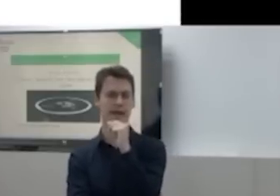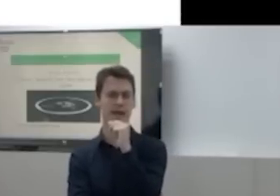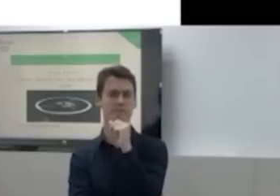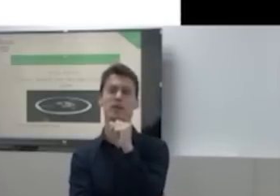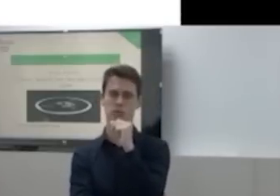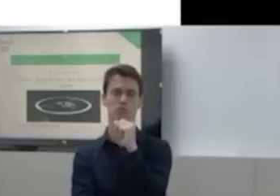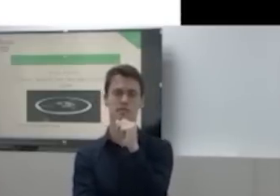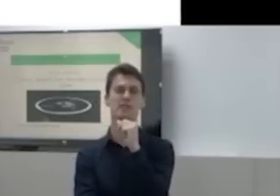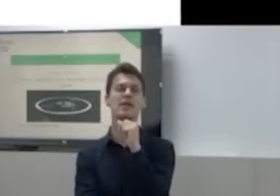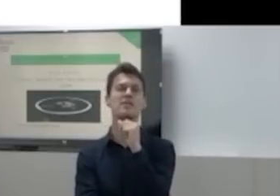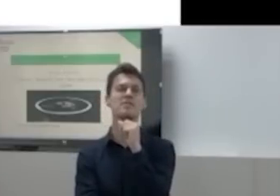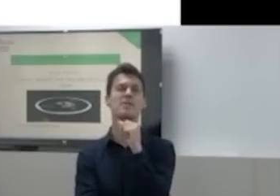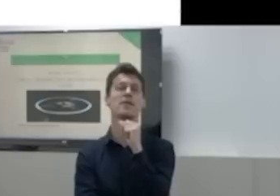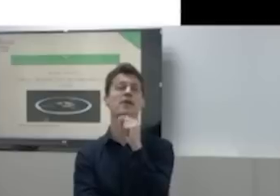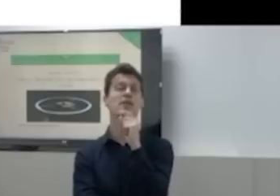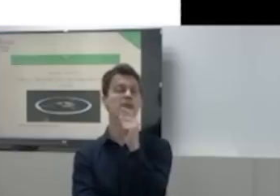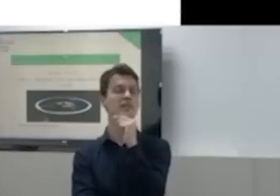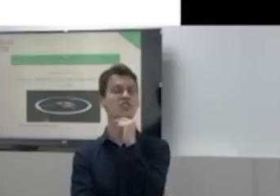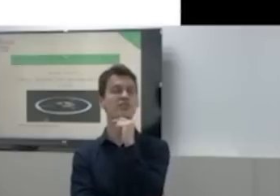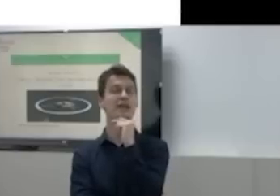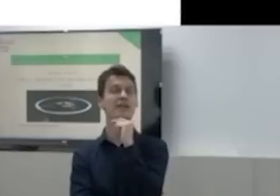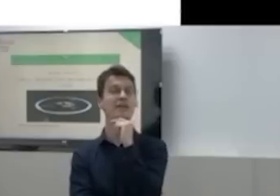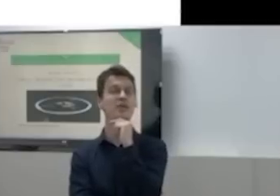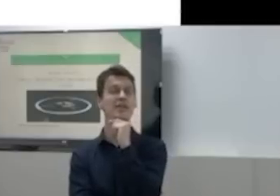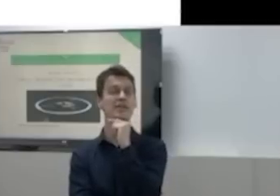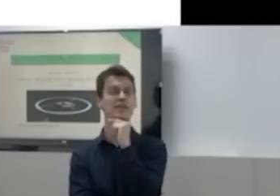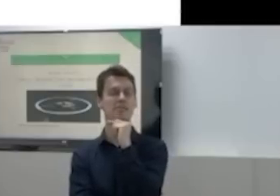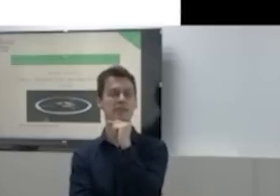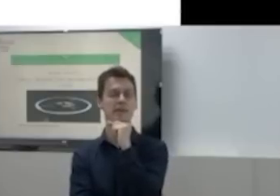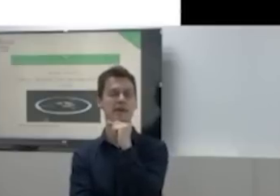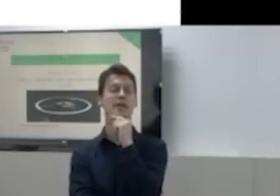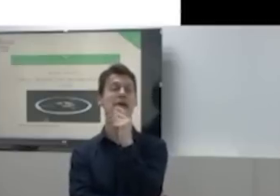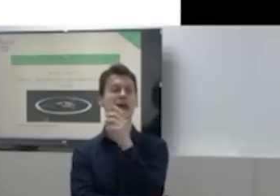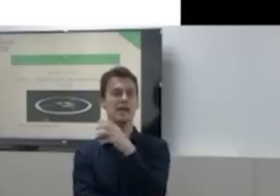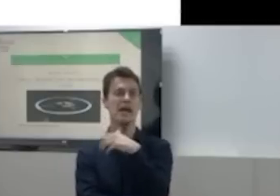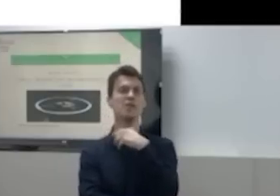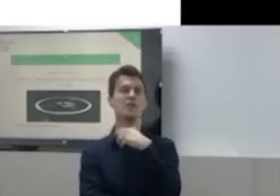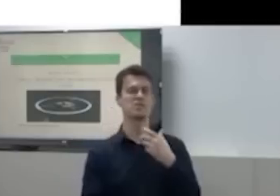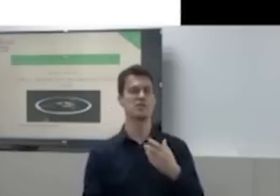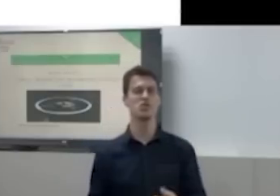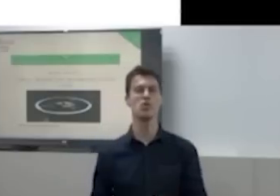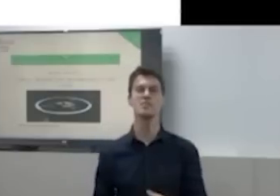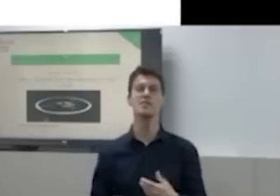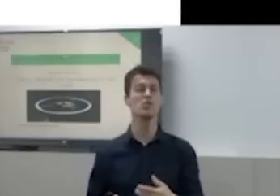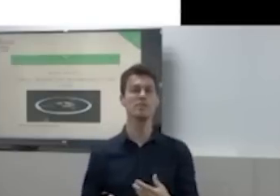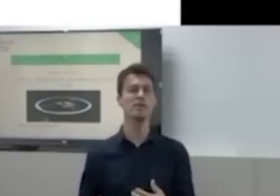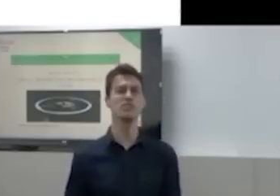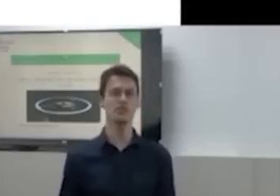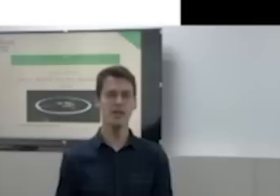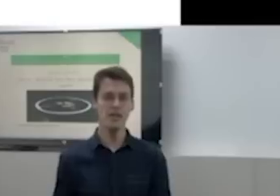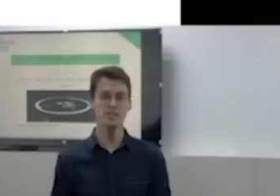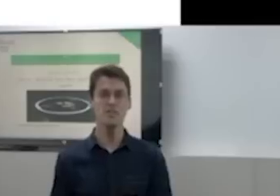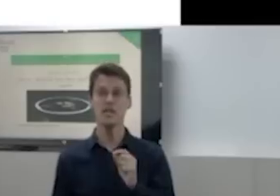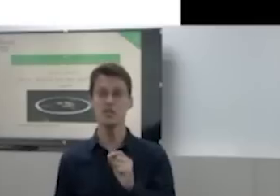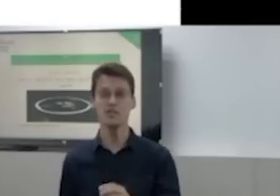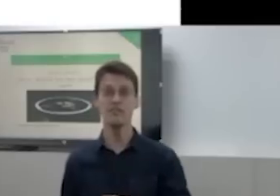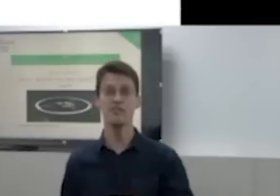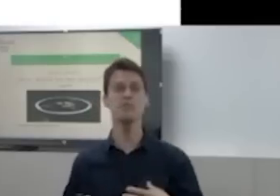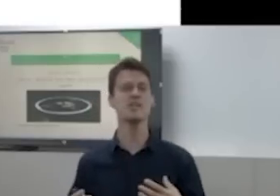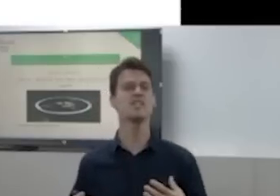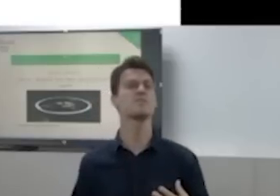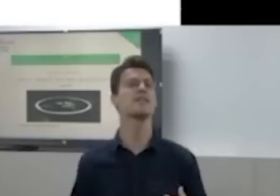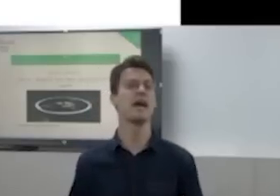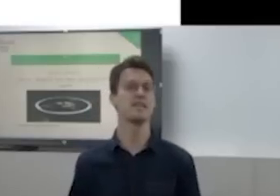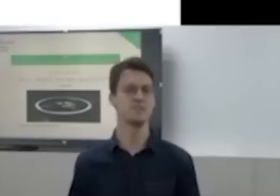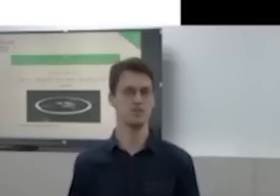do planeta Terra? Com certeza. Então aqui a gente vai falar da teoria da Terra plana. É claro que as pessoas têm opiniões diferentes e